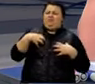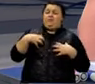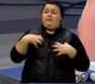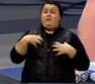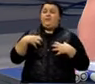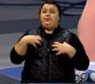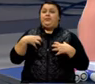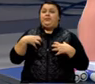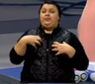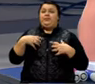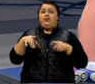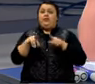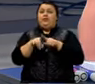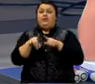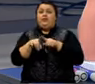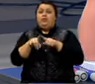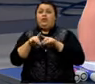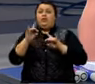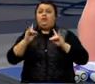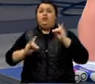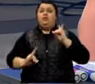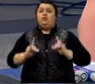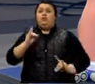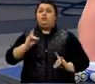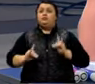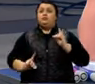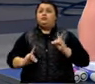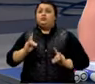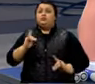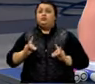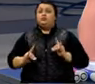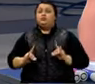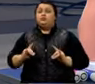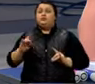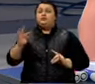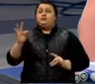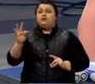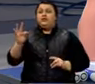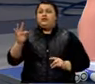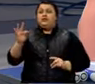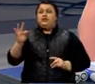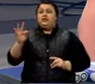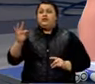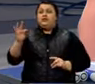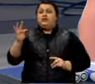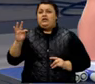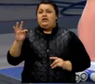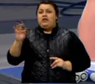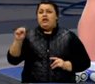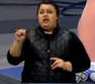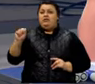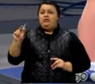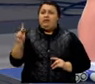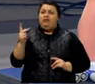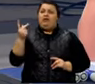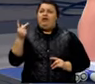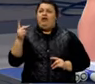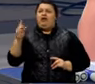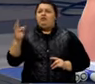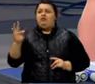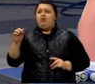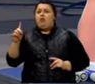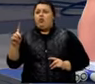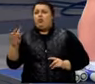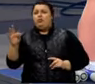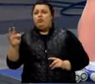né? Também tem hormônios como o TSH, o T3, T4, T1. Então, eles